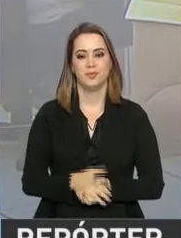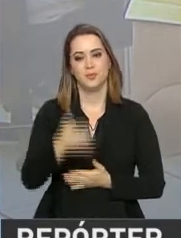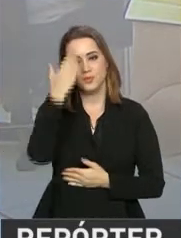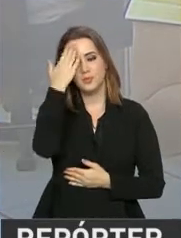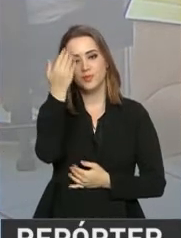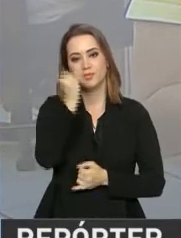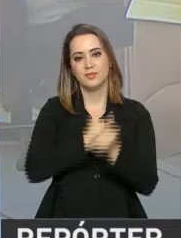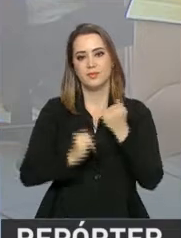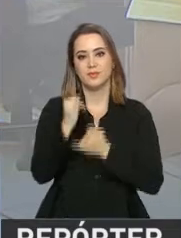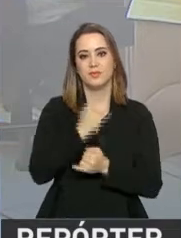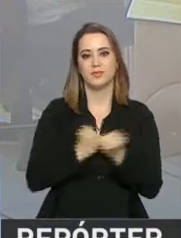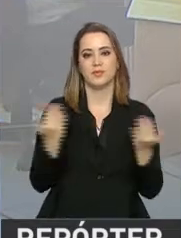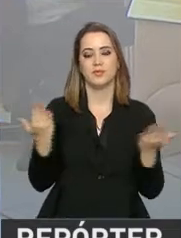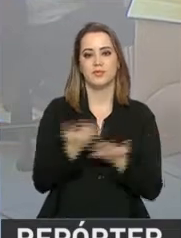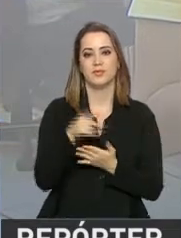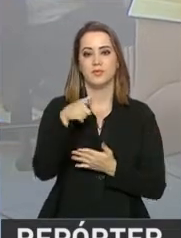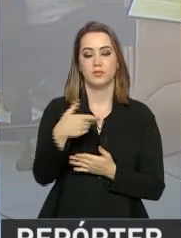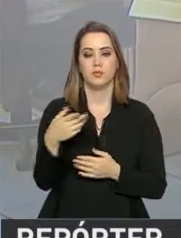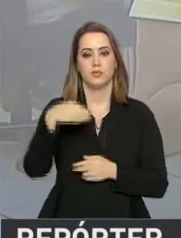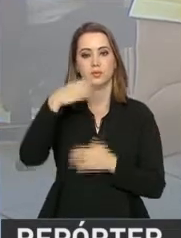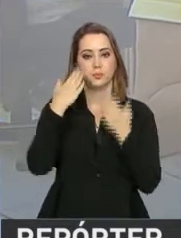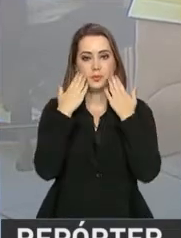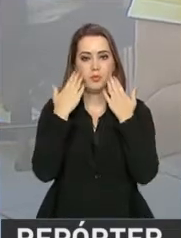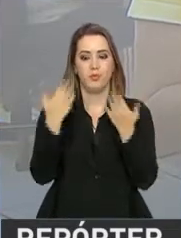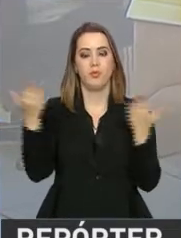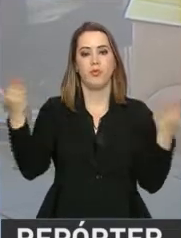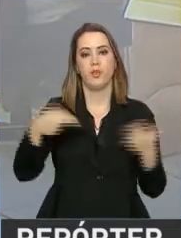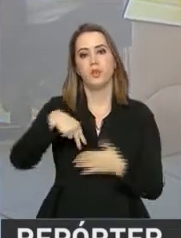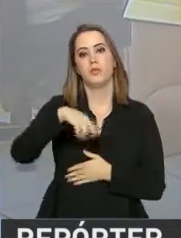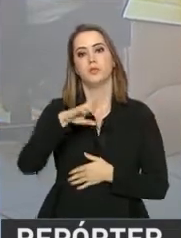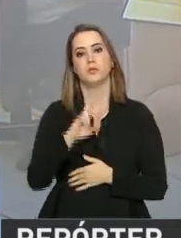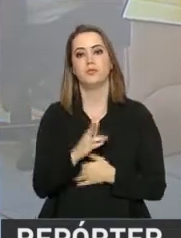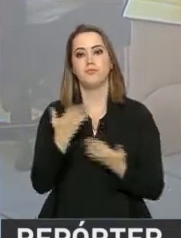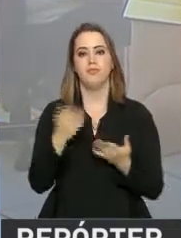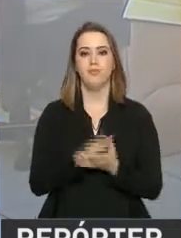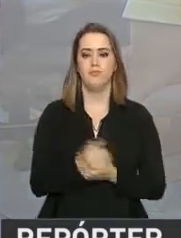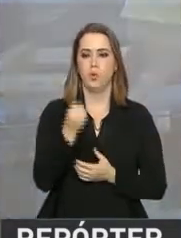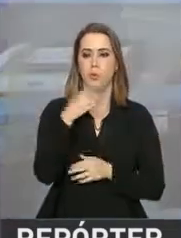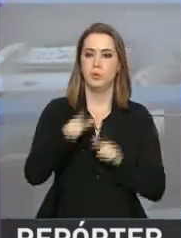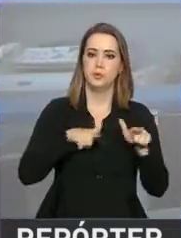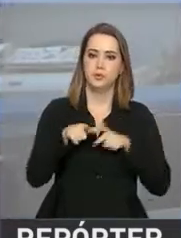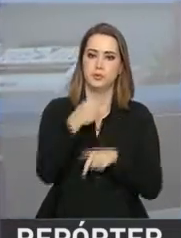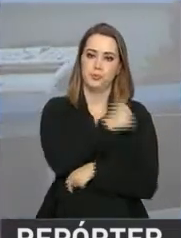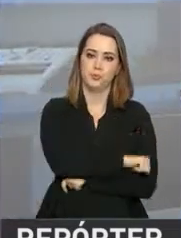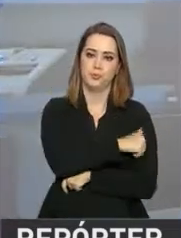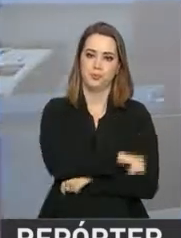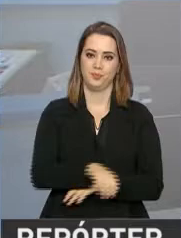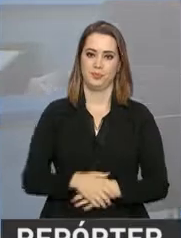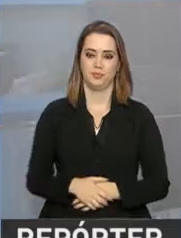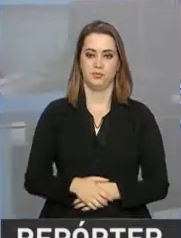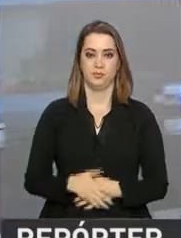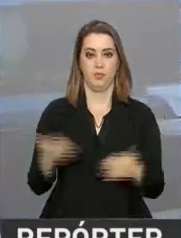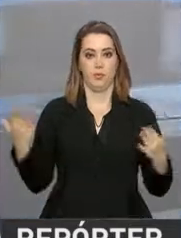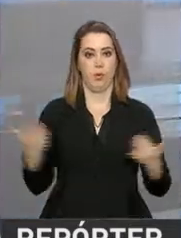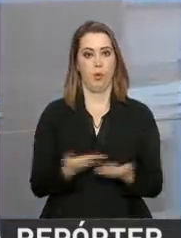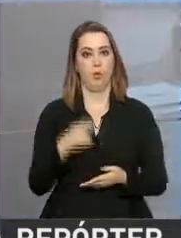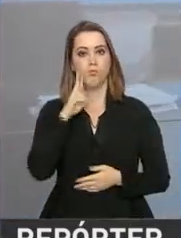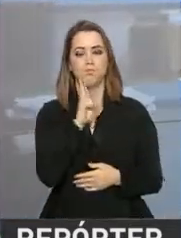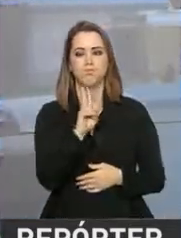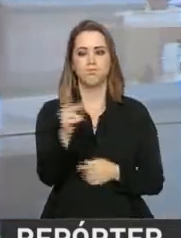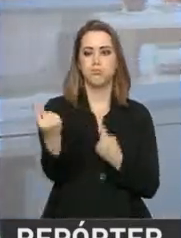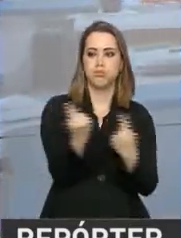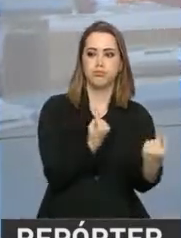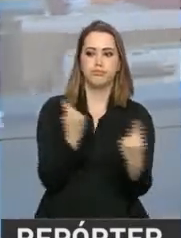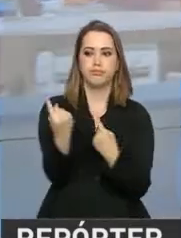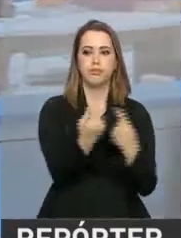Luana, pela sua participação ao vivo aqui no Repórter NBR. Bom trabalho para você aí no Rio. E aproveitando o grande movimento de turistas